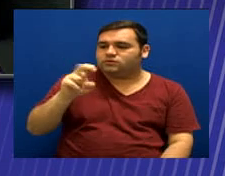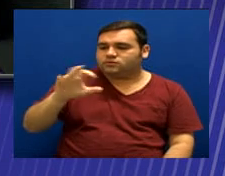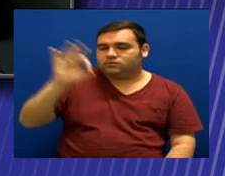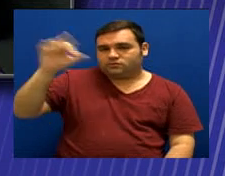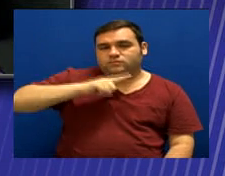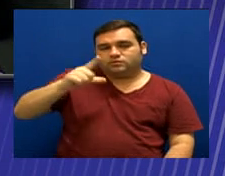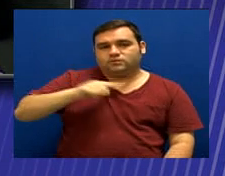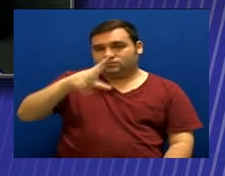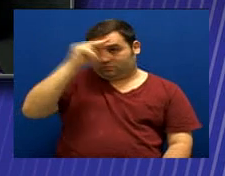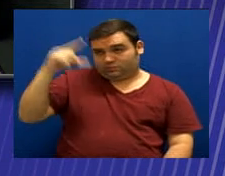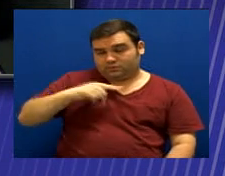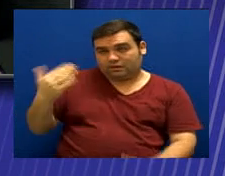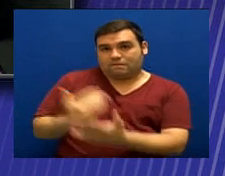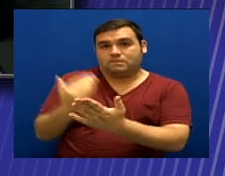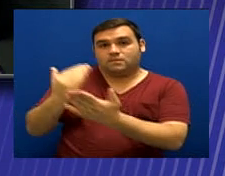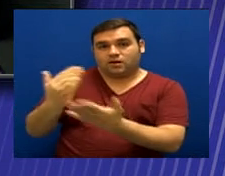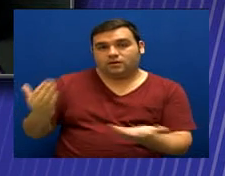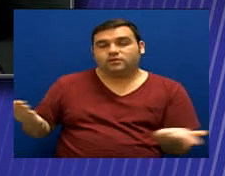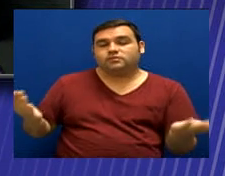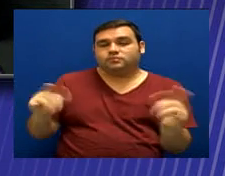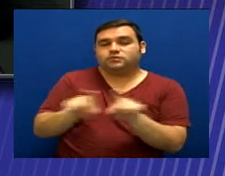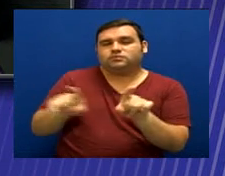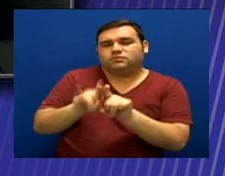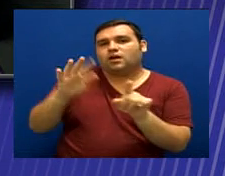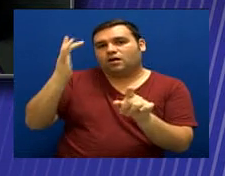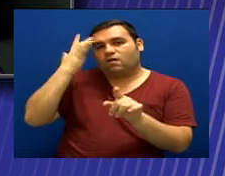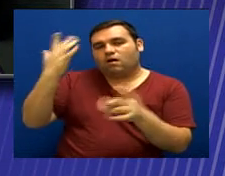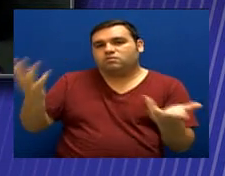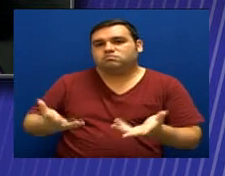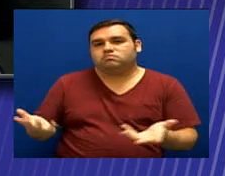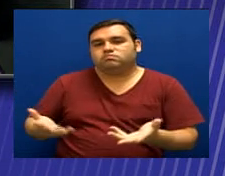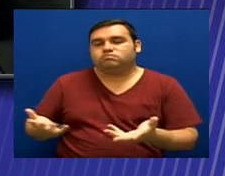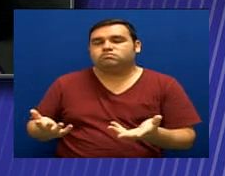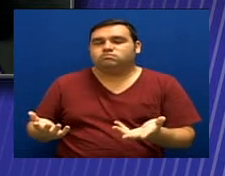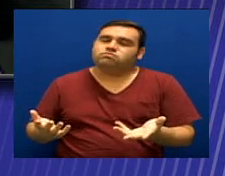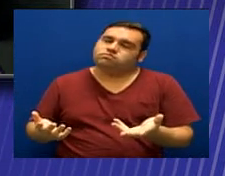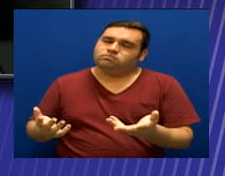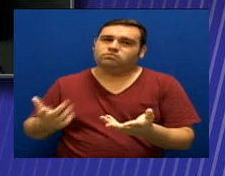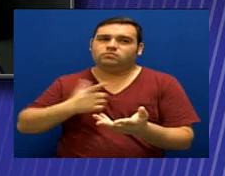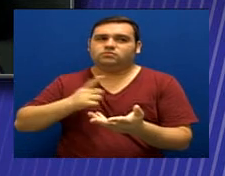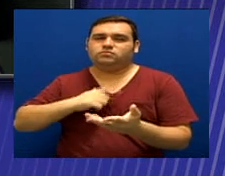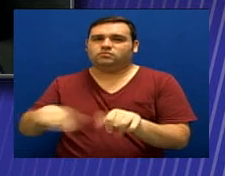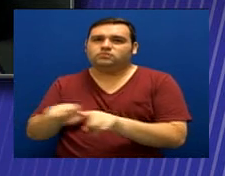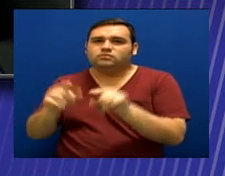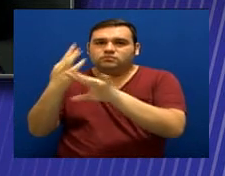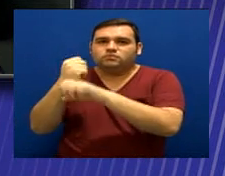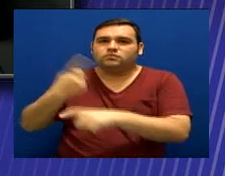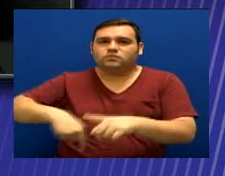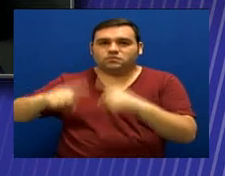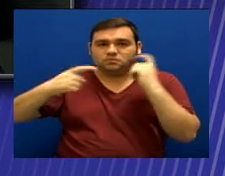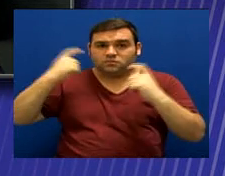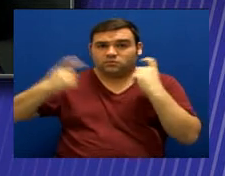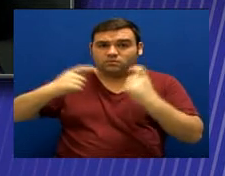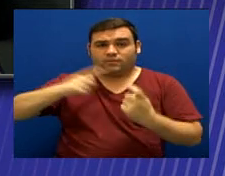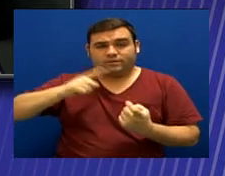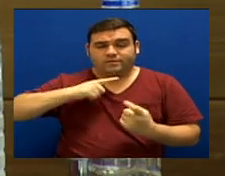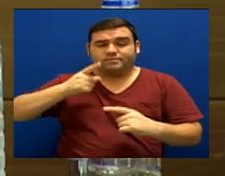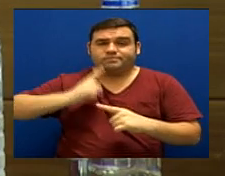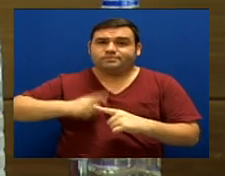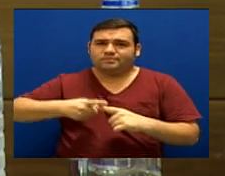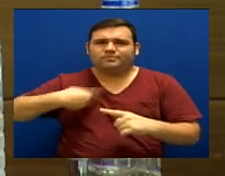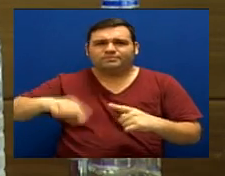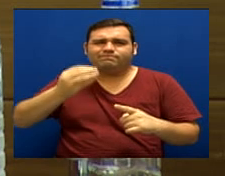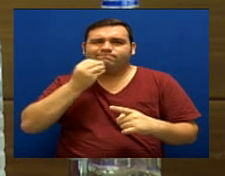a prefeitura vem gastando mais que isso mas assim eu acho que é é um dado preocupante isso a gente